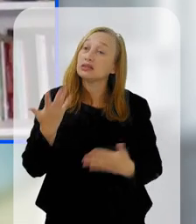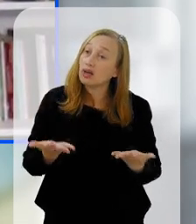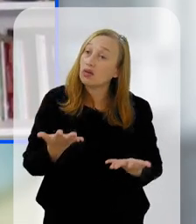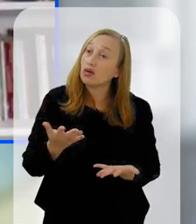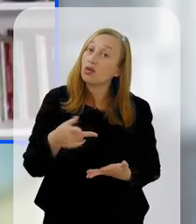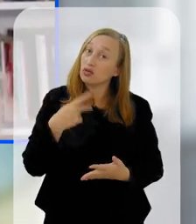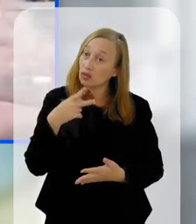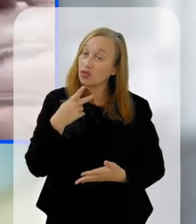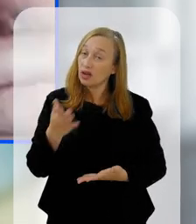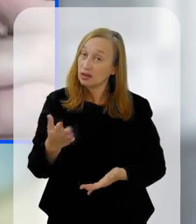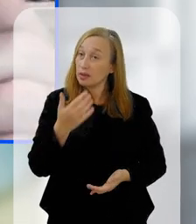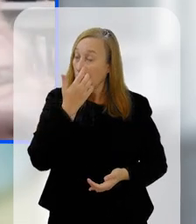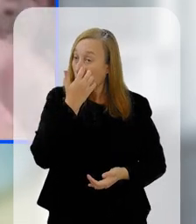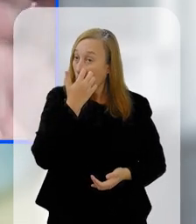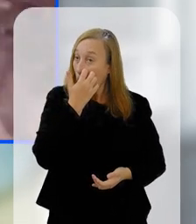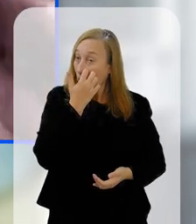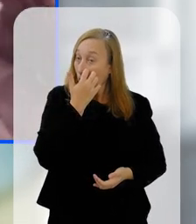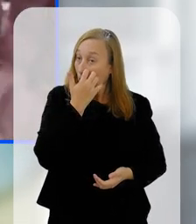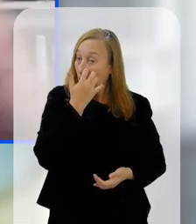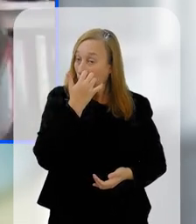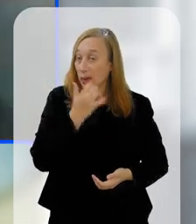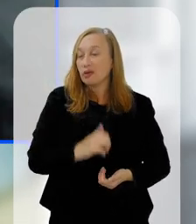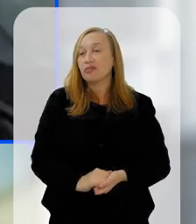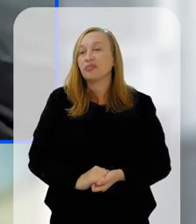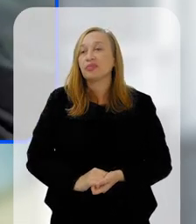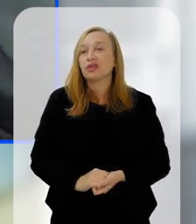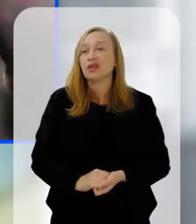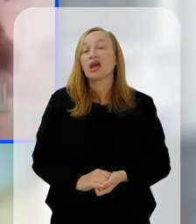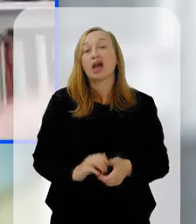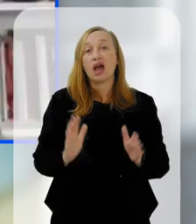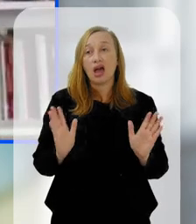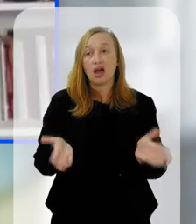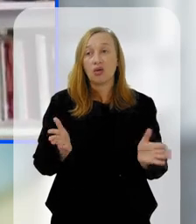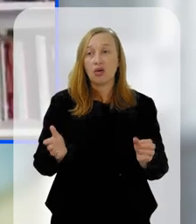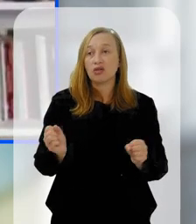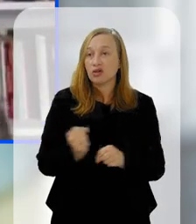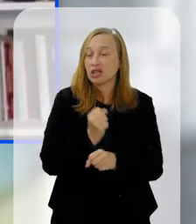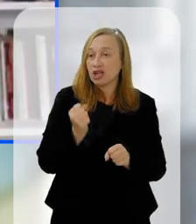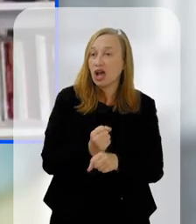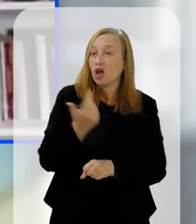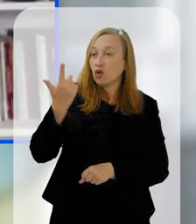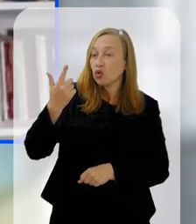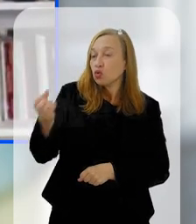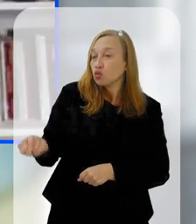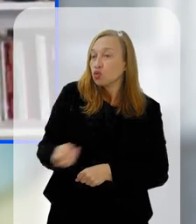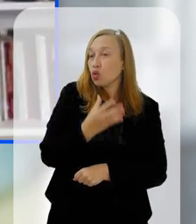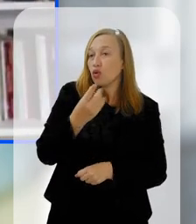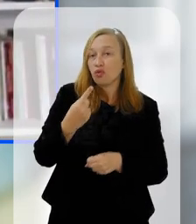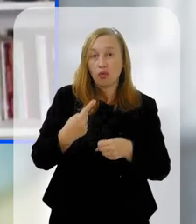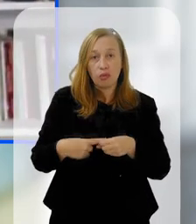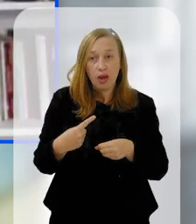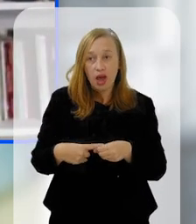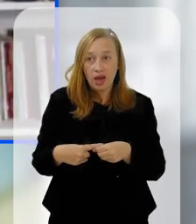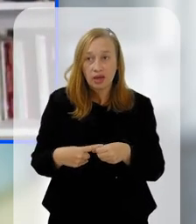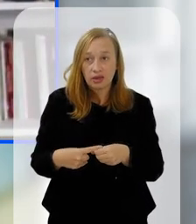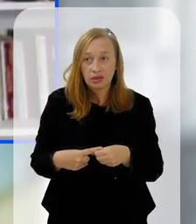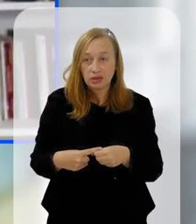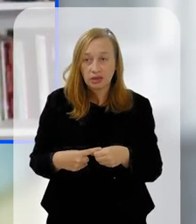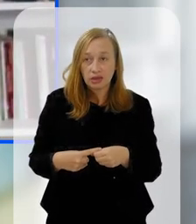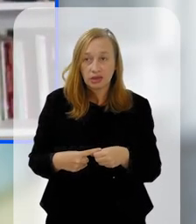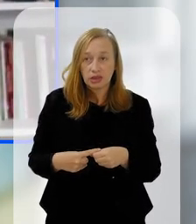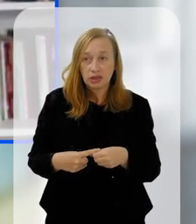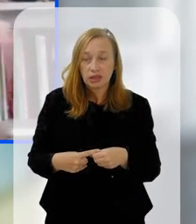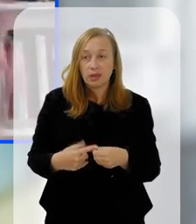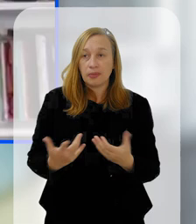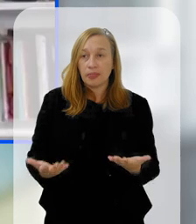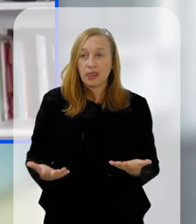muito Sim, mais. Então, é nesse ponto. verdade. É nesse ponto, né? Claro que, na medida que eu for agora reconstruir um novo